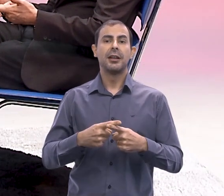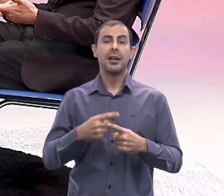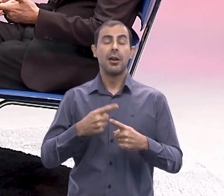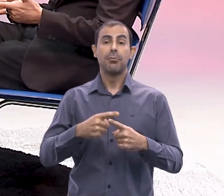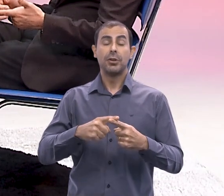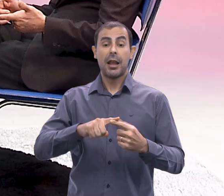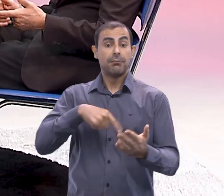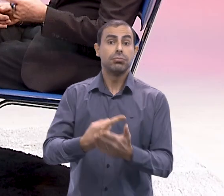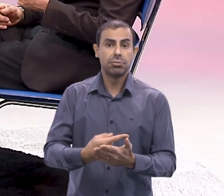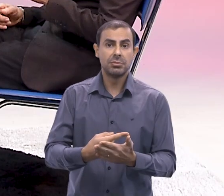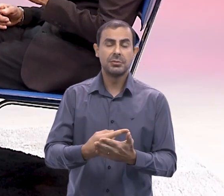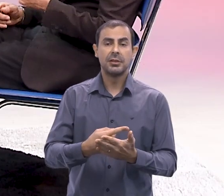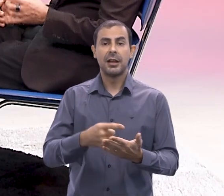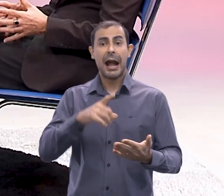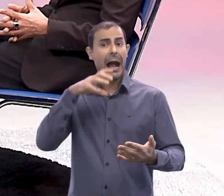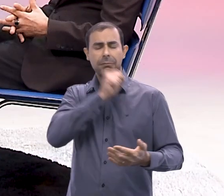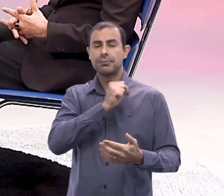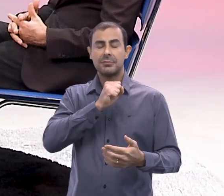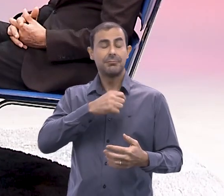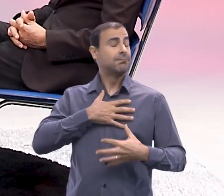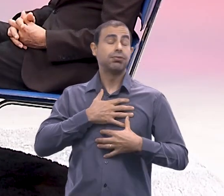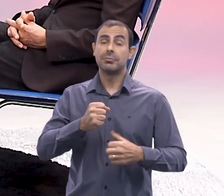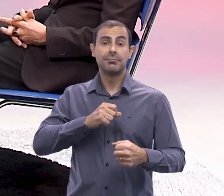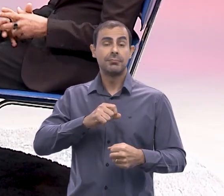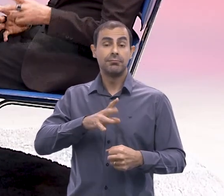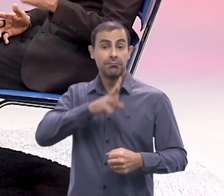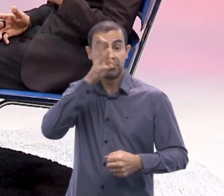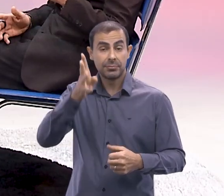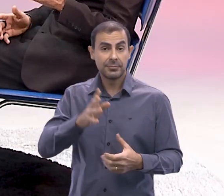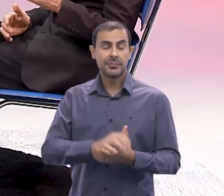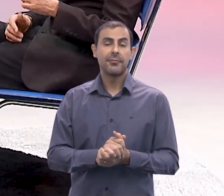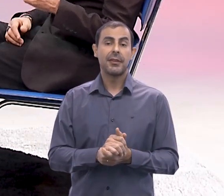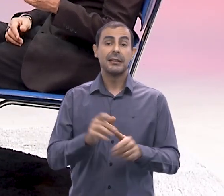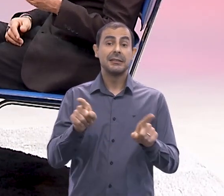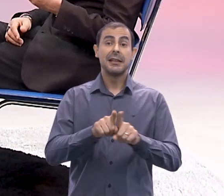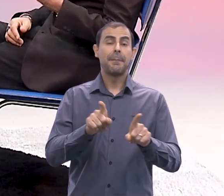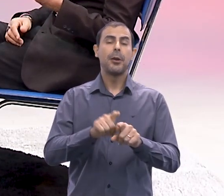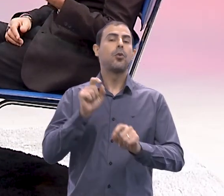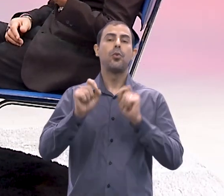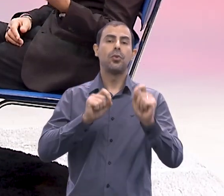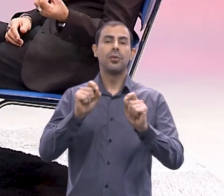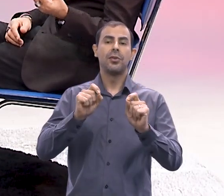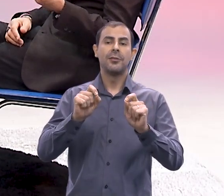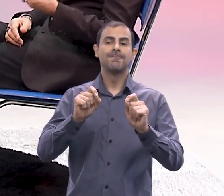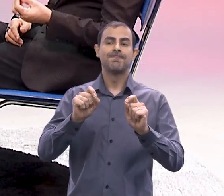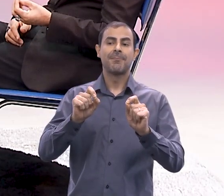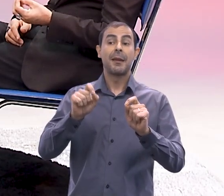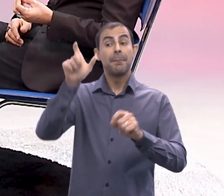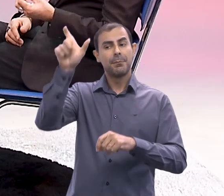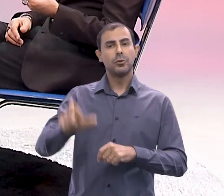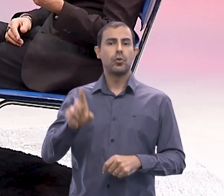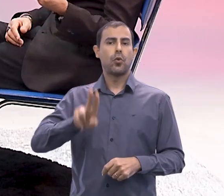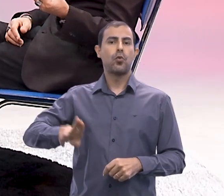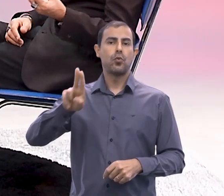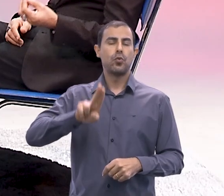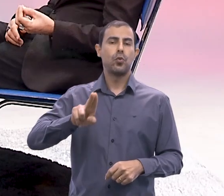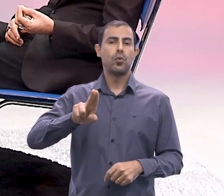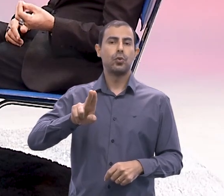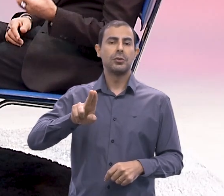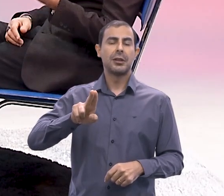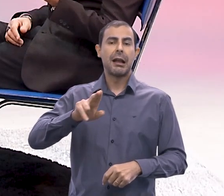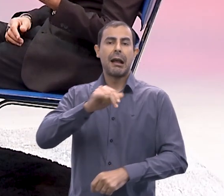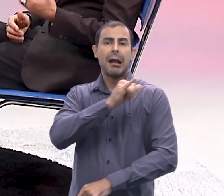da impulsividade. Outro fator muito preocupante são pessoas que utilizam de álcool e drogas, as